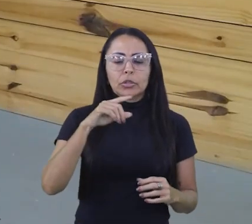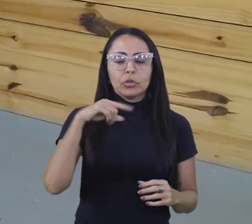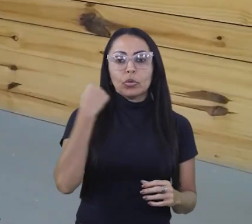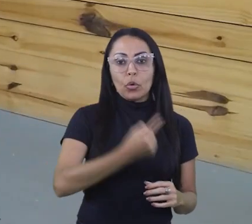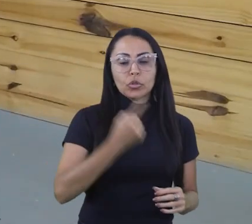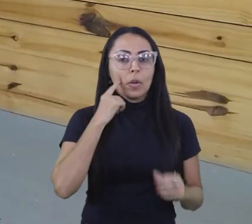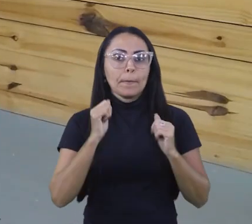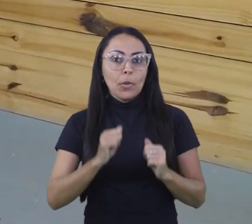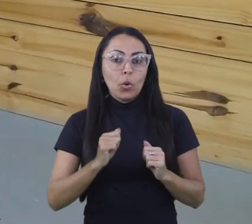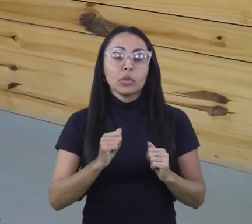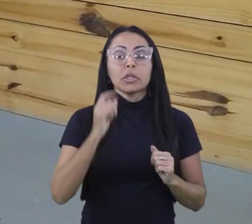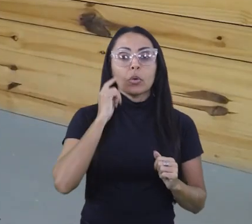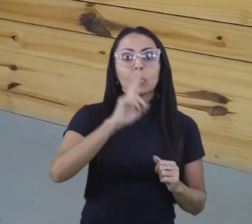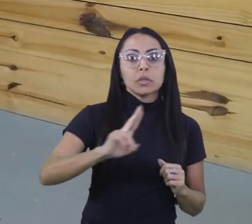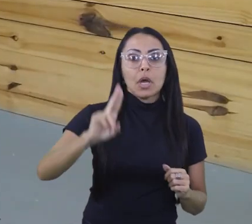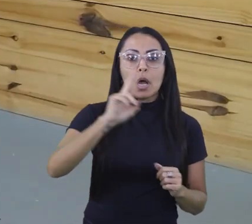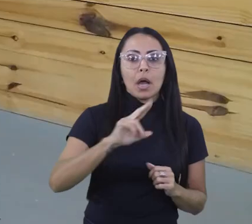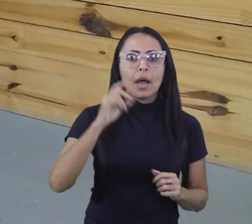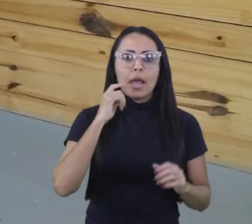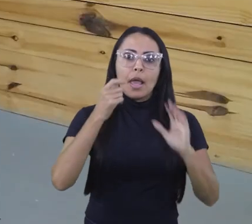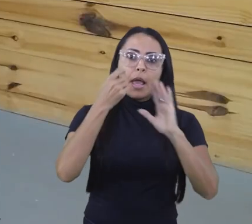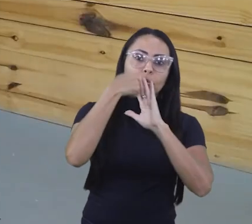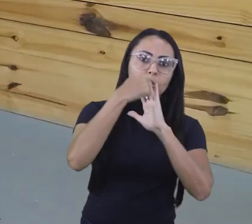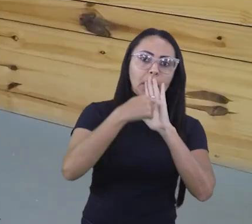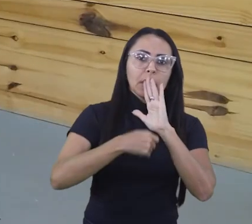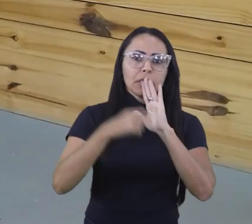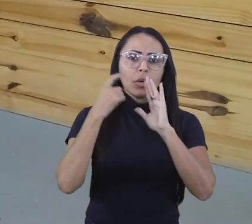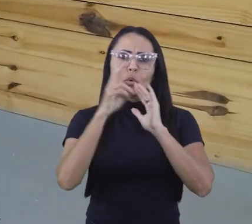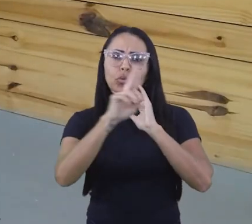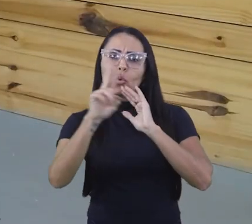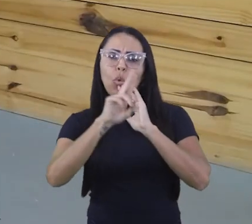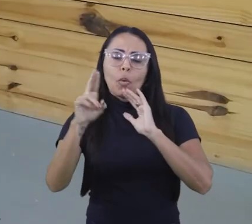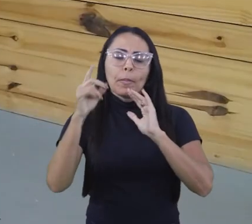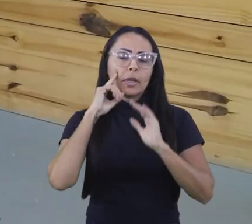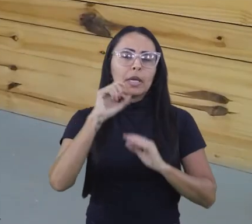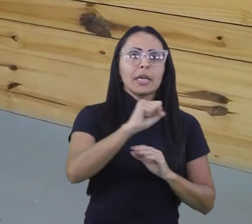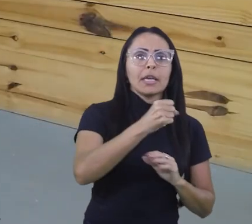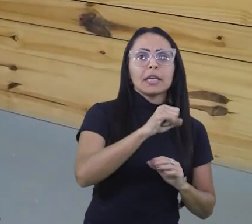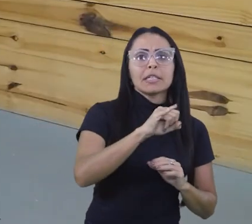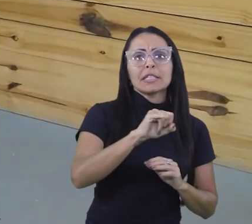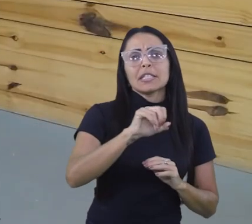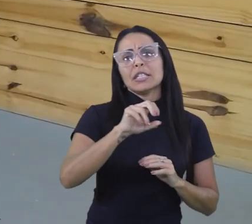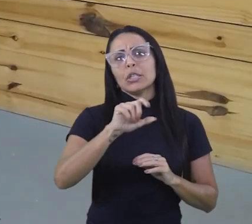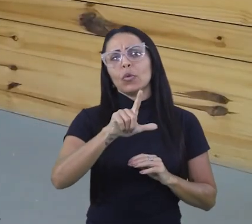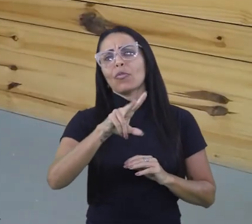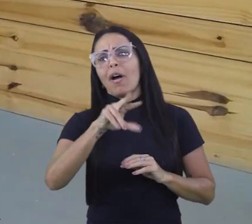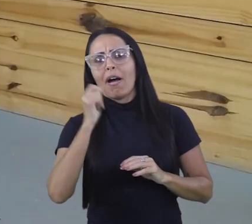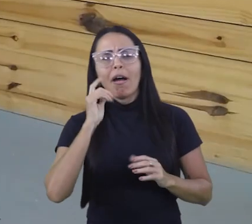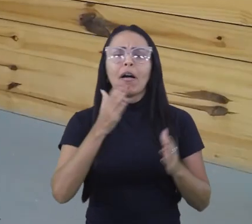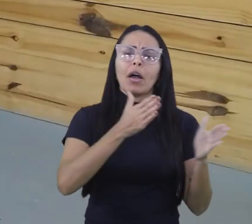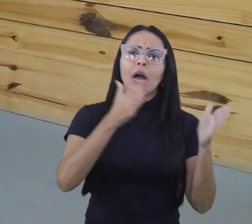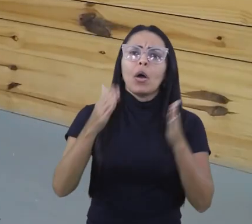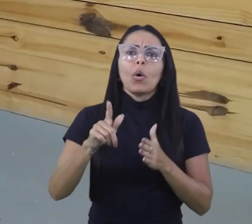das possibilidades é a notação de autor. Então tem um autor chamado Silva, o outro Guimarães, né? Então a gente